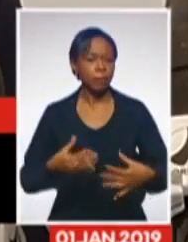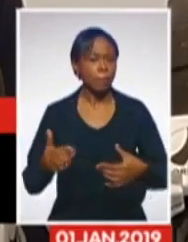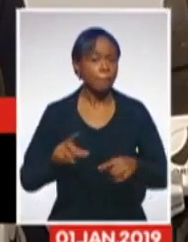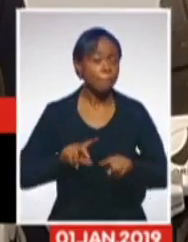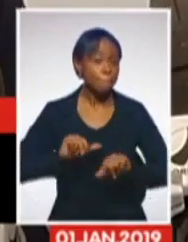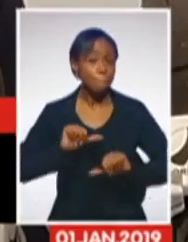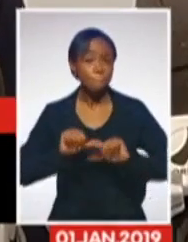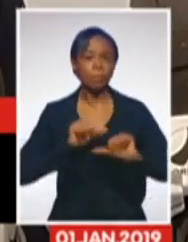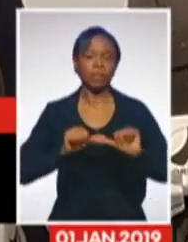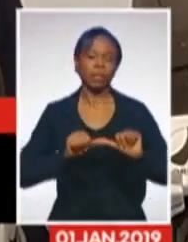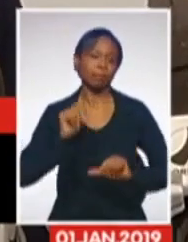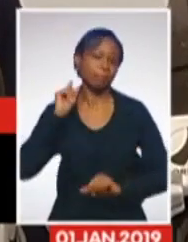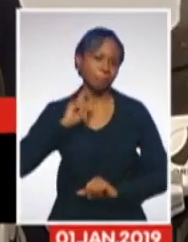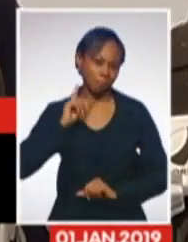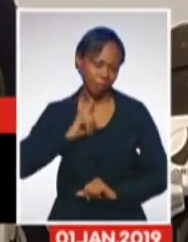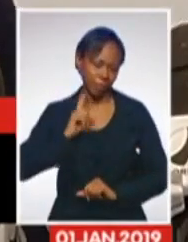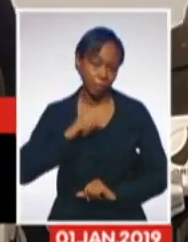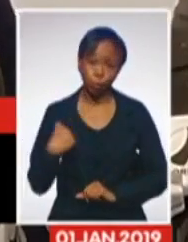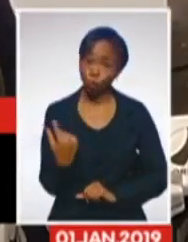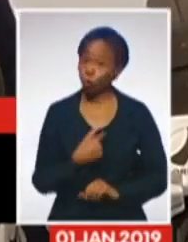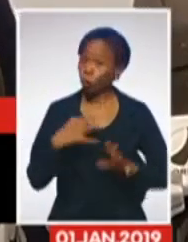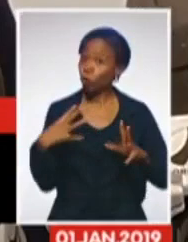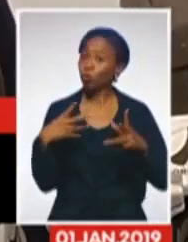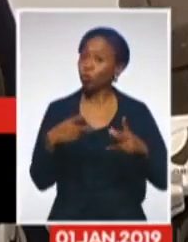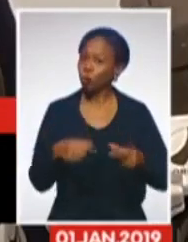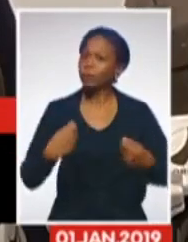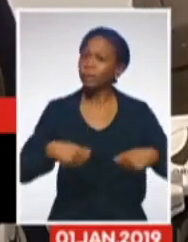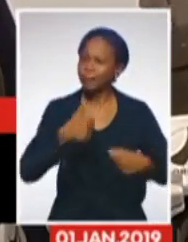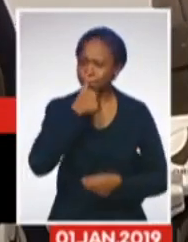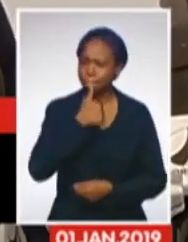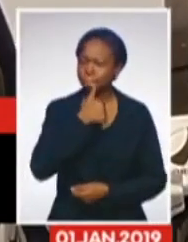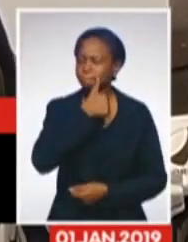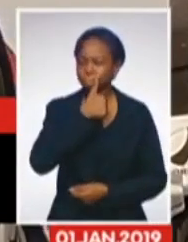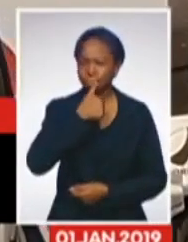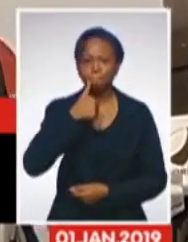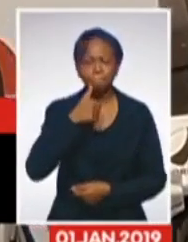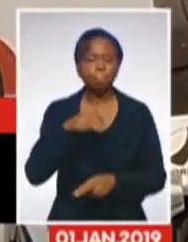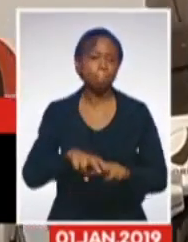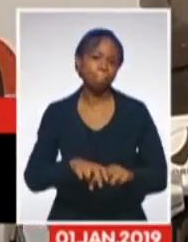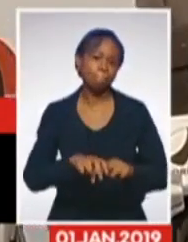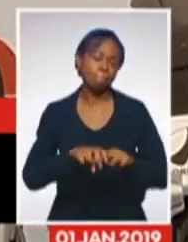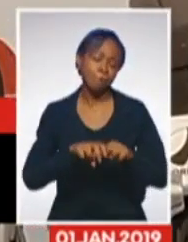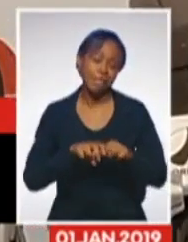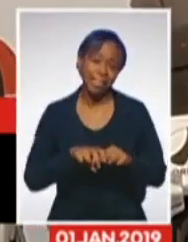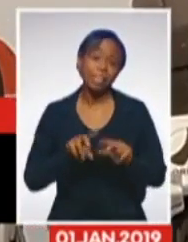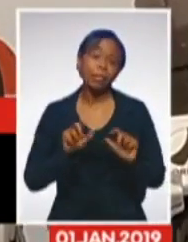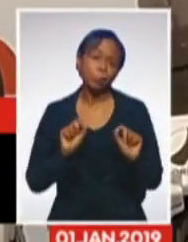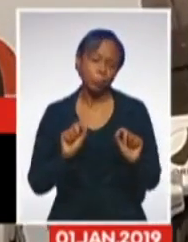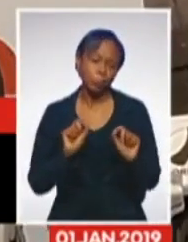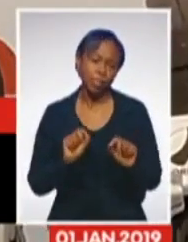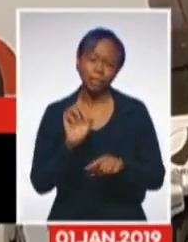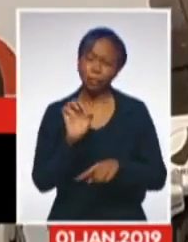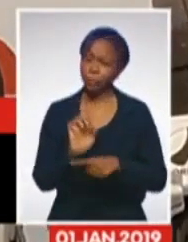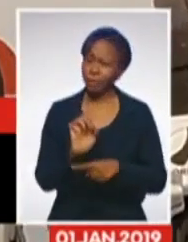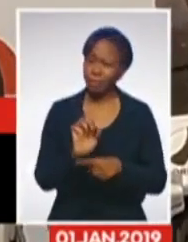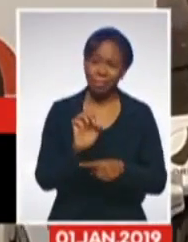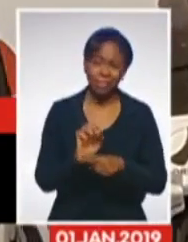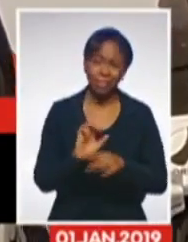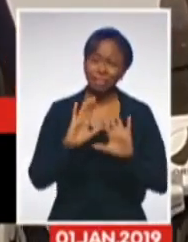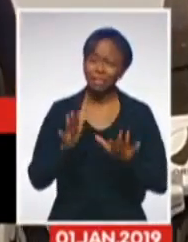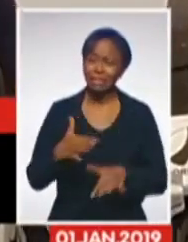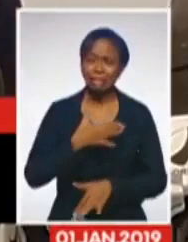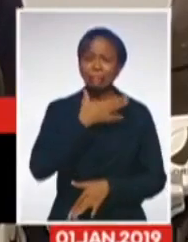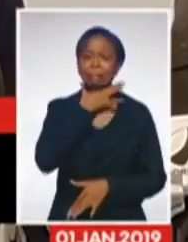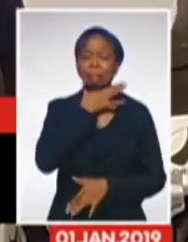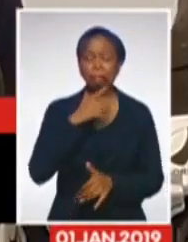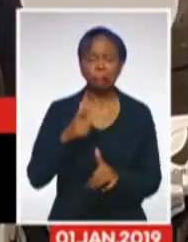sem exceção, teremos de fazer sacrifícios, pois o Estado está literalmente falido.